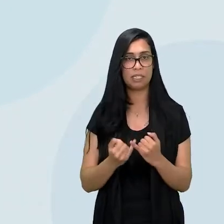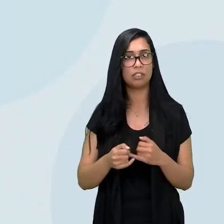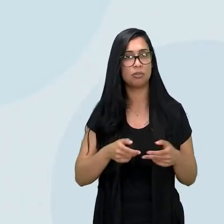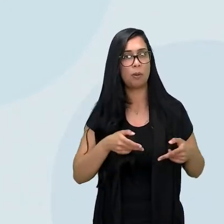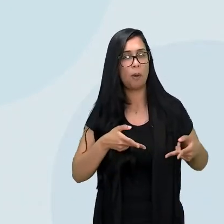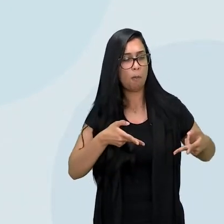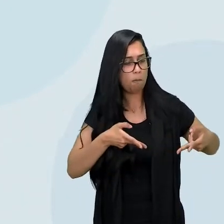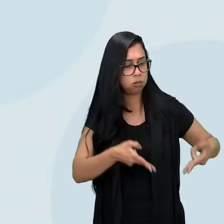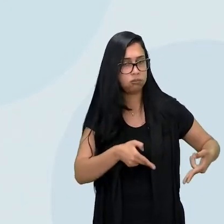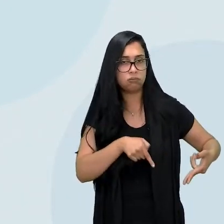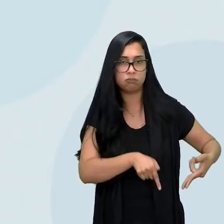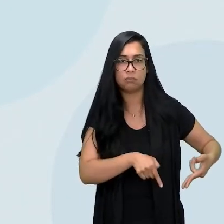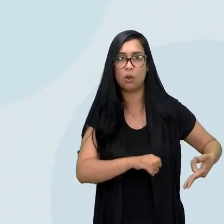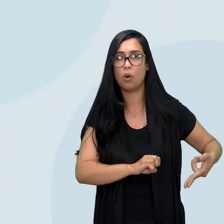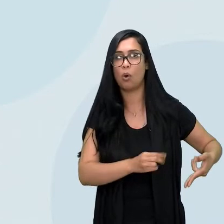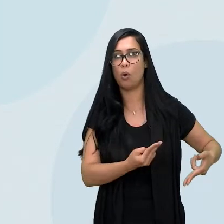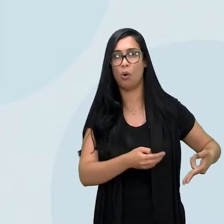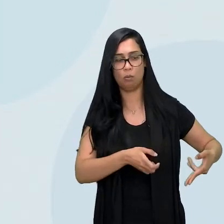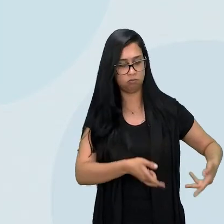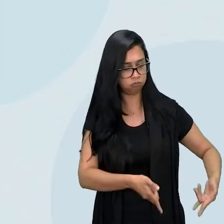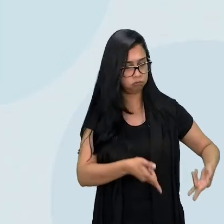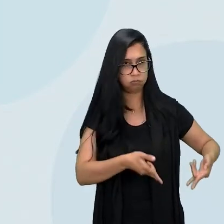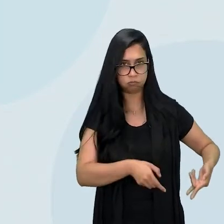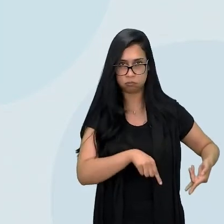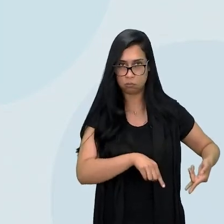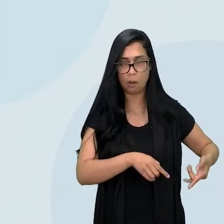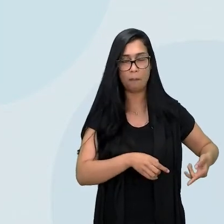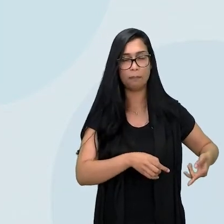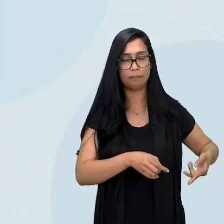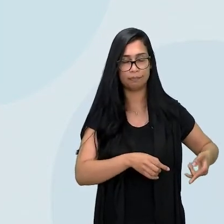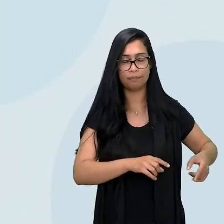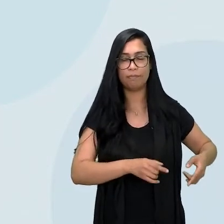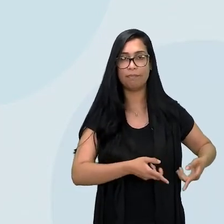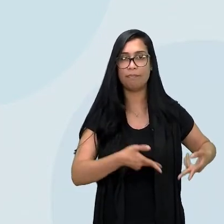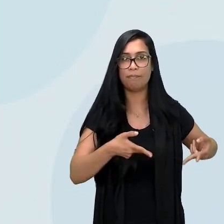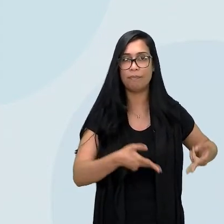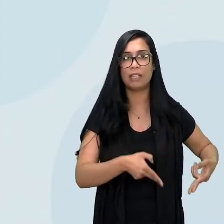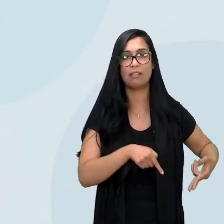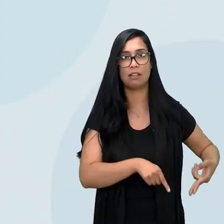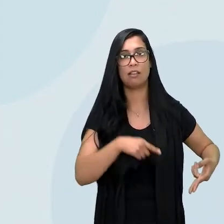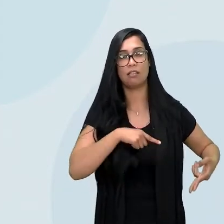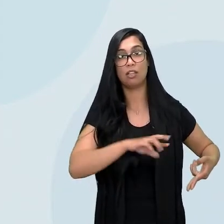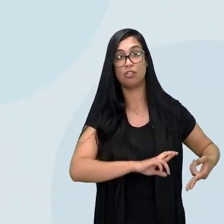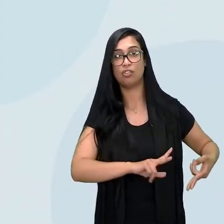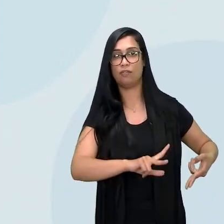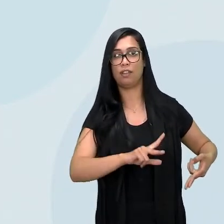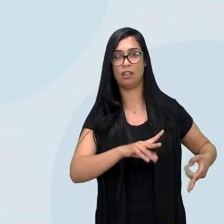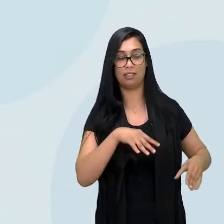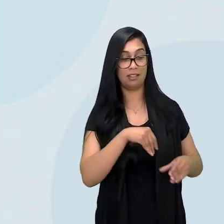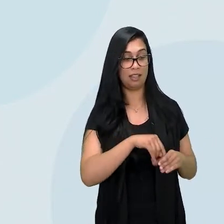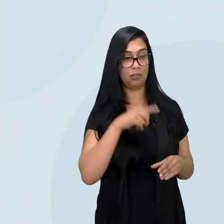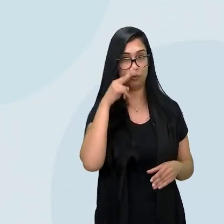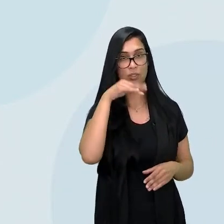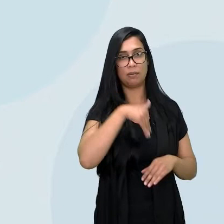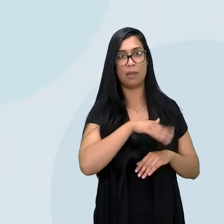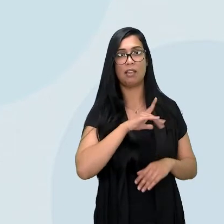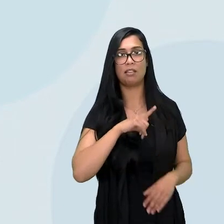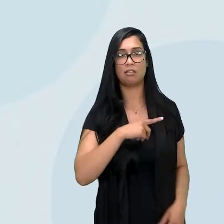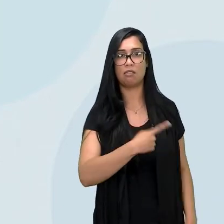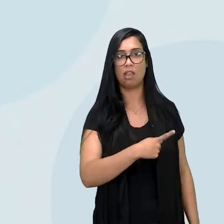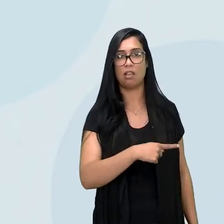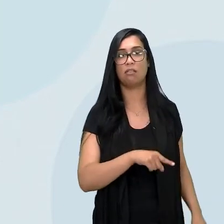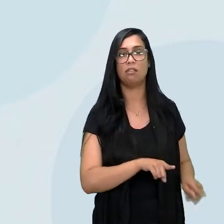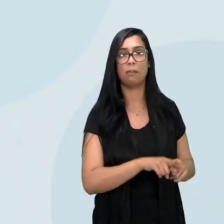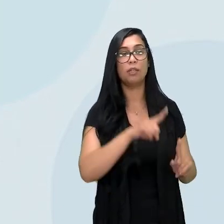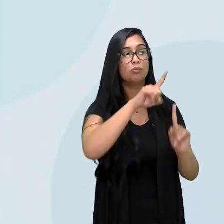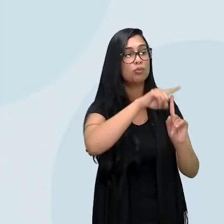bateria, como na bateria e na pilha tem uma diferença de potencial, ou seja, tem mais cargas de um lado de um tipo do que